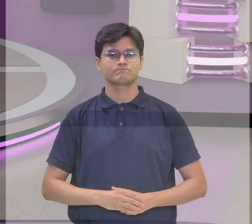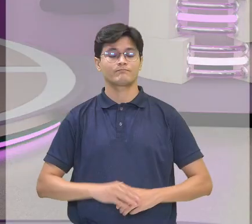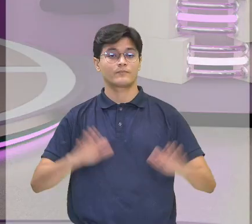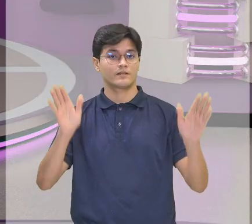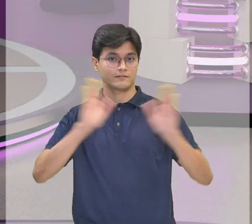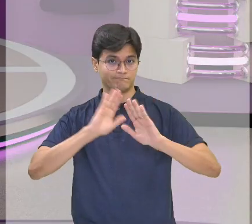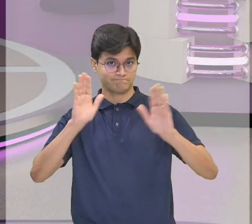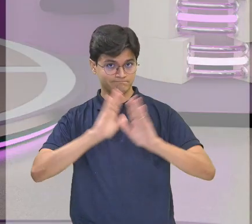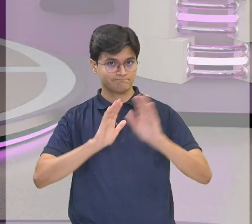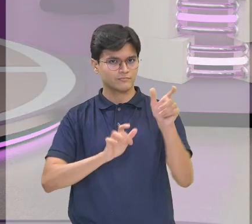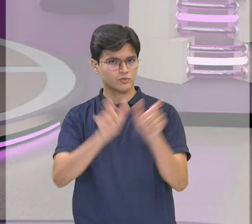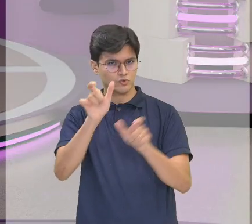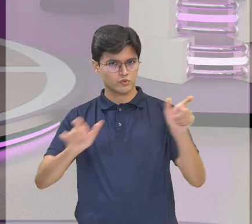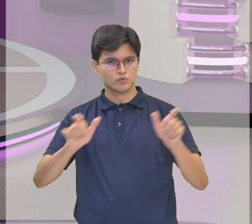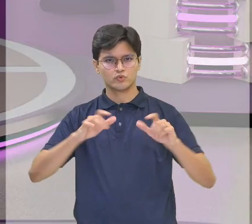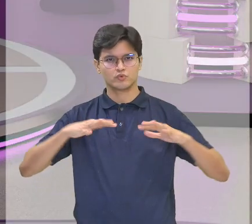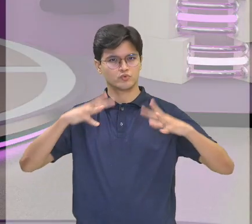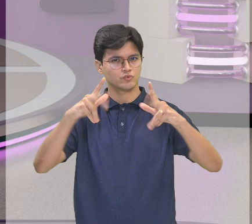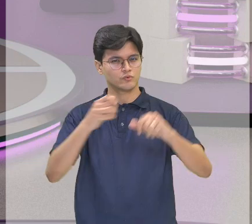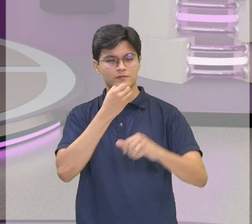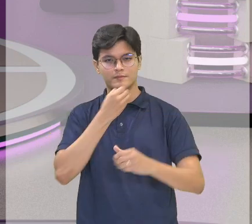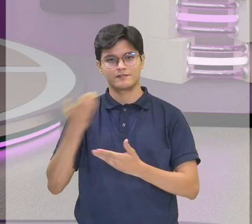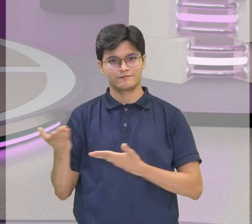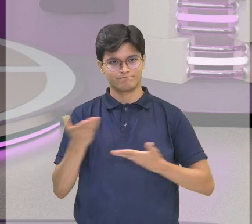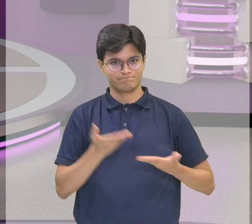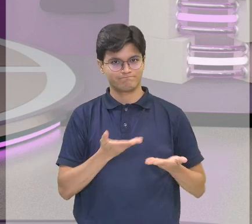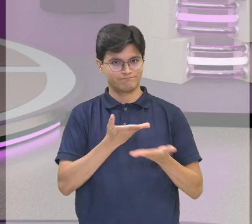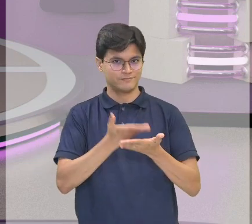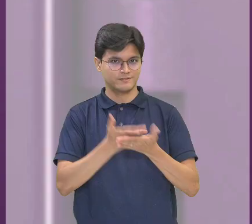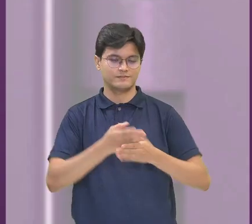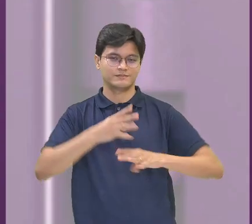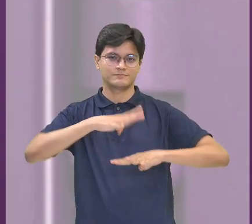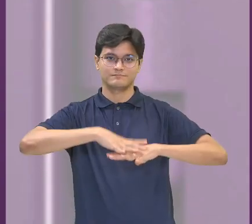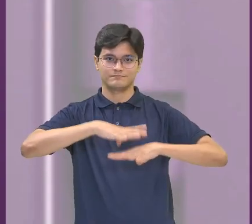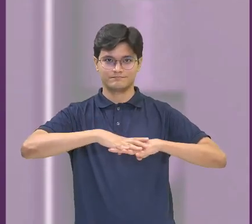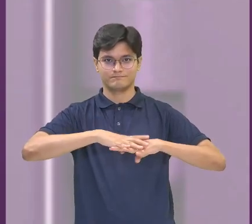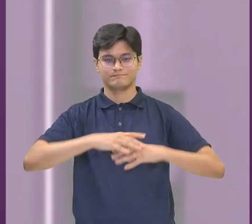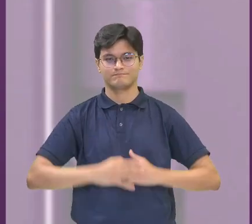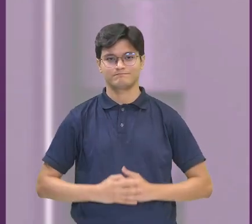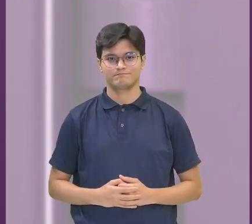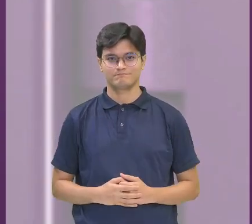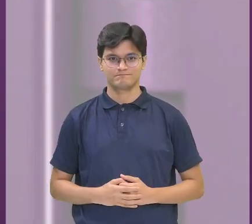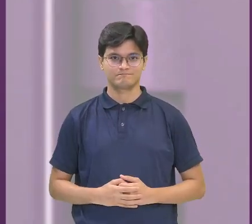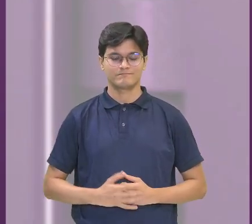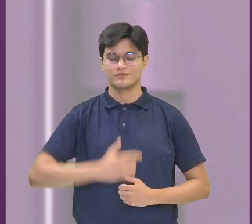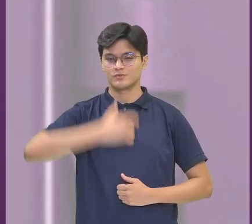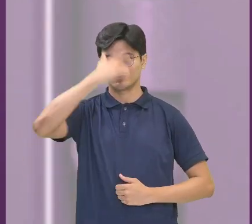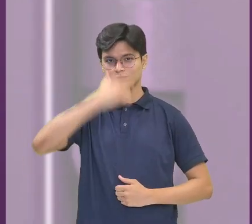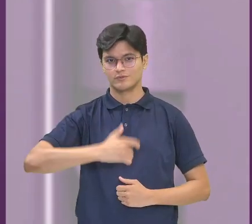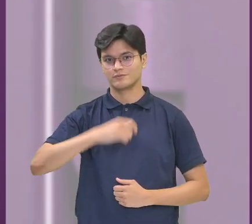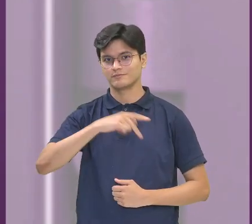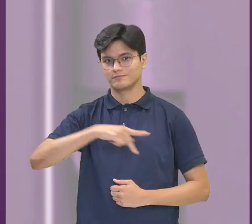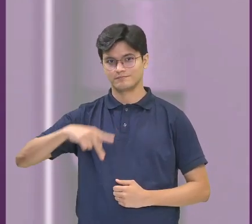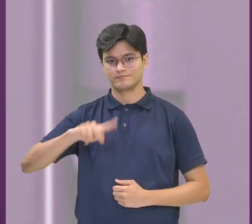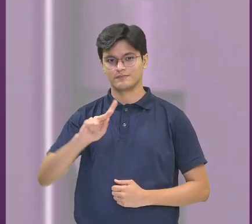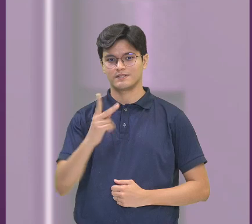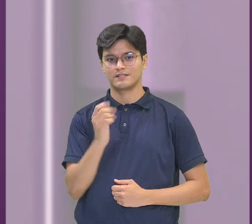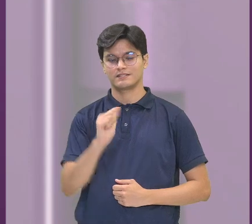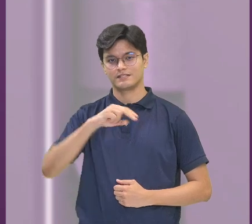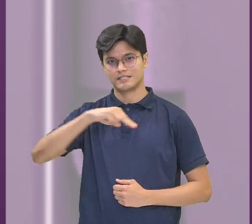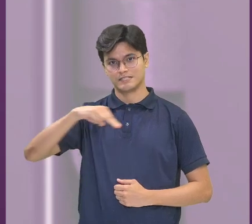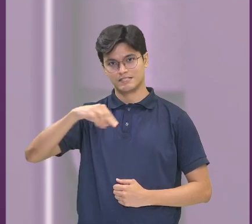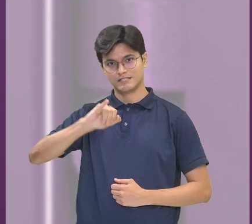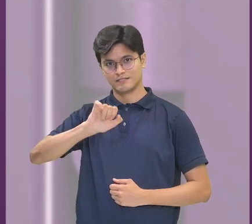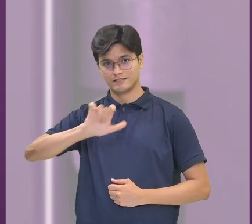Olá, sejam todos bem-vindos a mais uma aula de matemática. Eu sou o professor Aniel Santos, professor